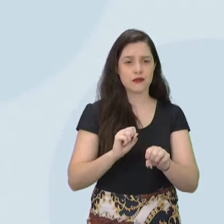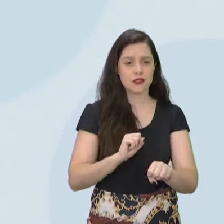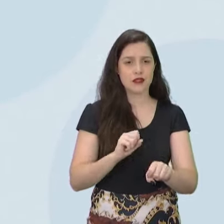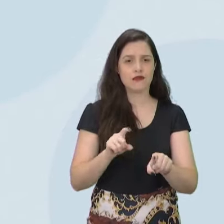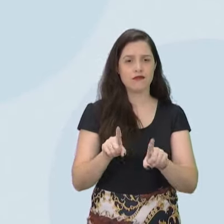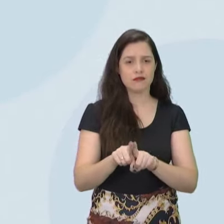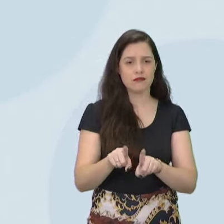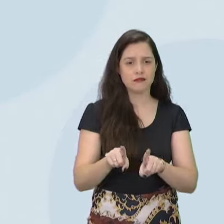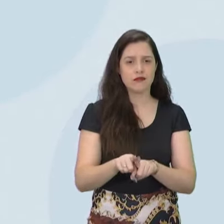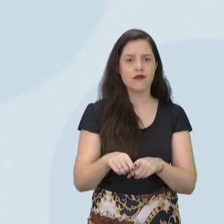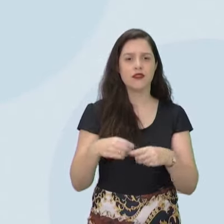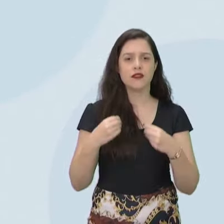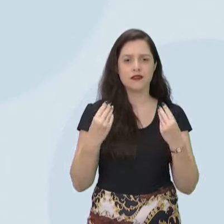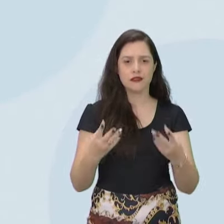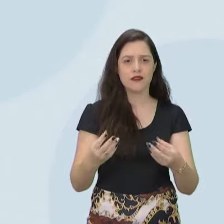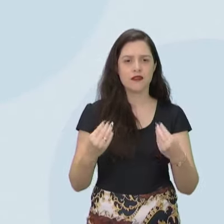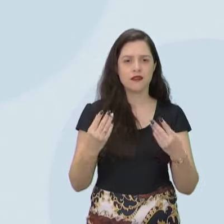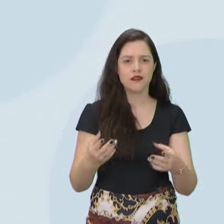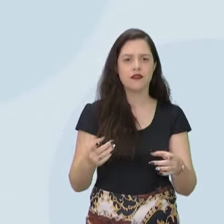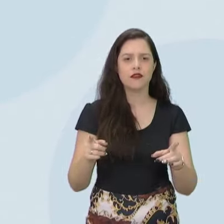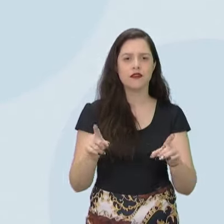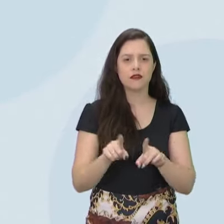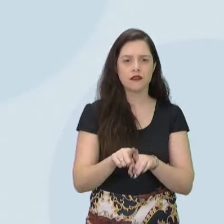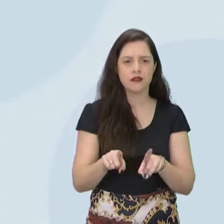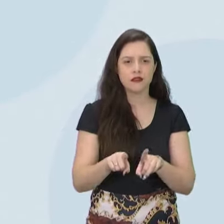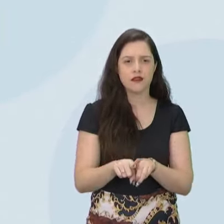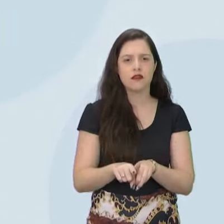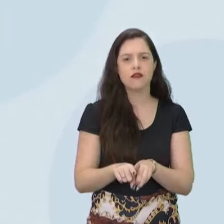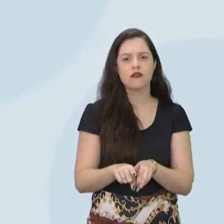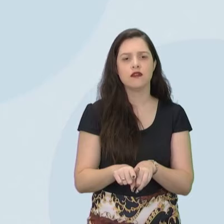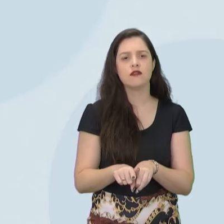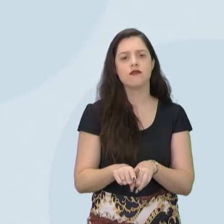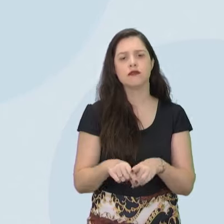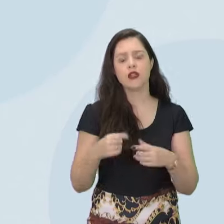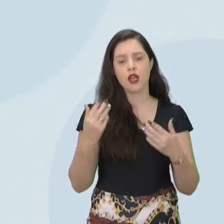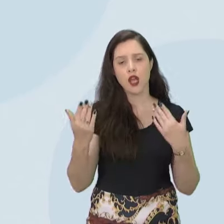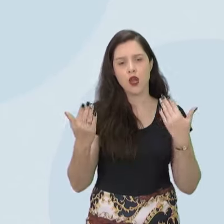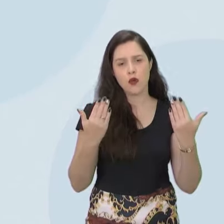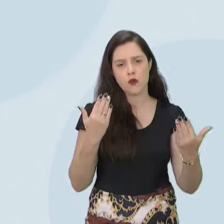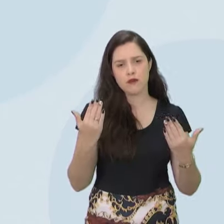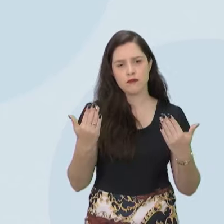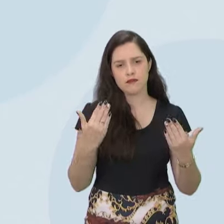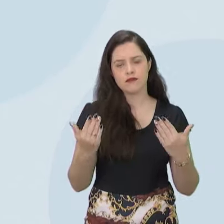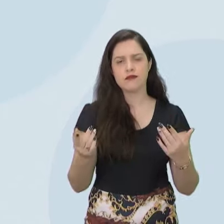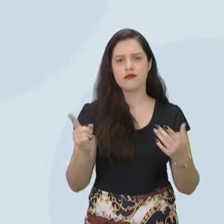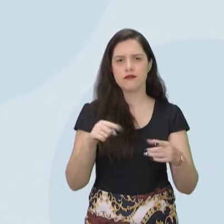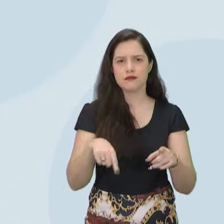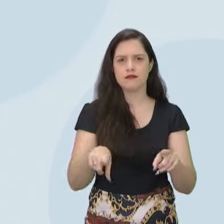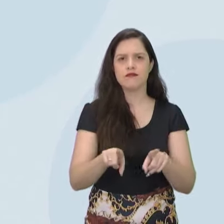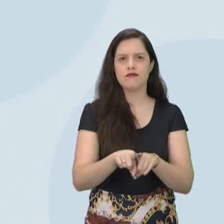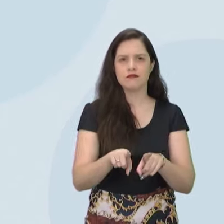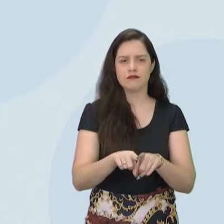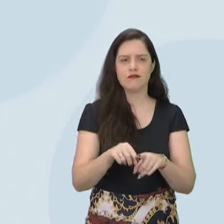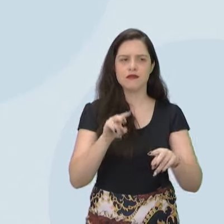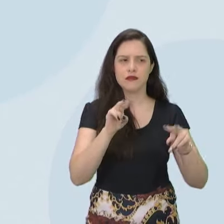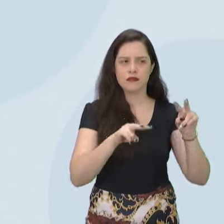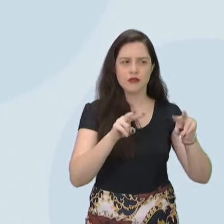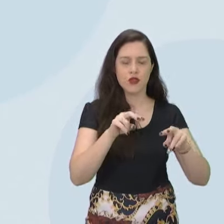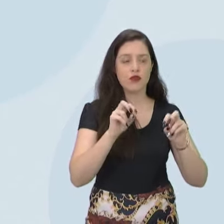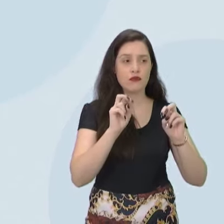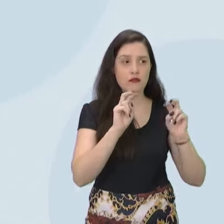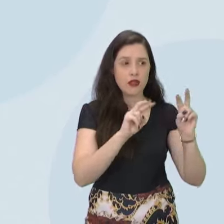vão ser aprofundadas, e as que estão em azulzinho são as habilidades dos eixos estruturantes, que também podem ser visualizadas